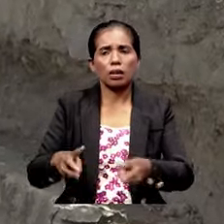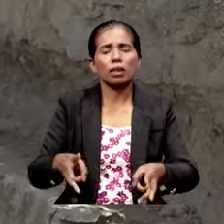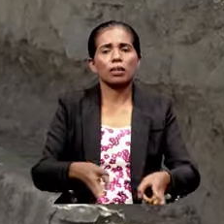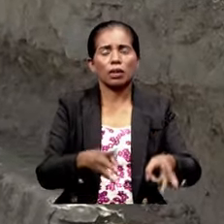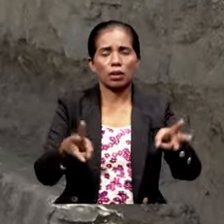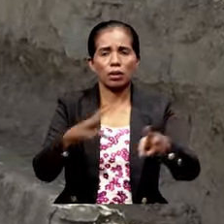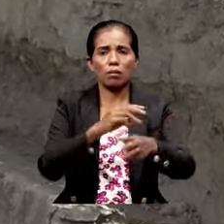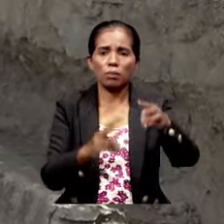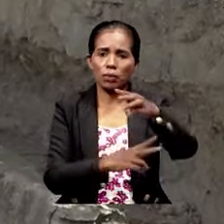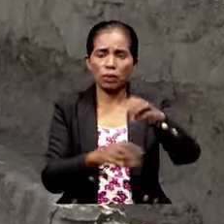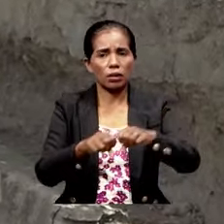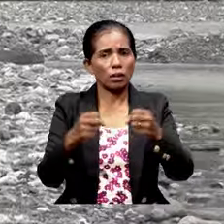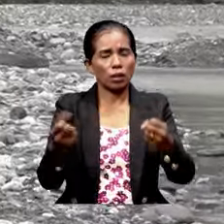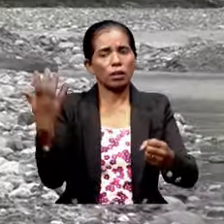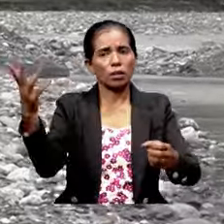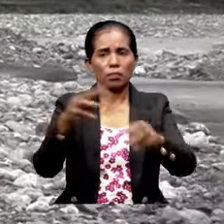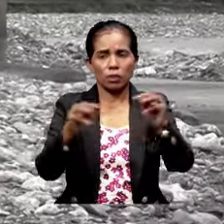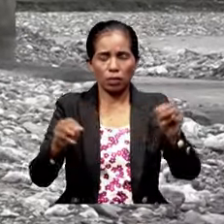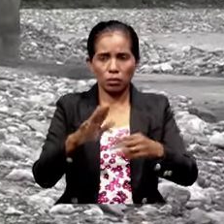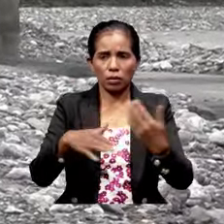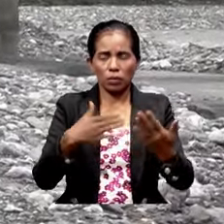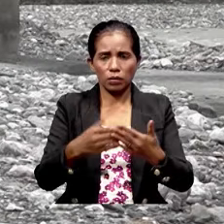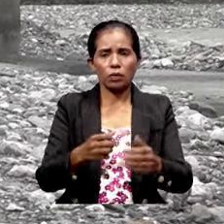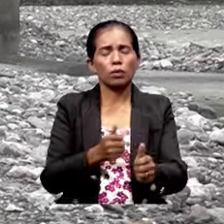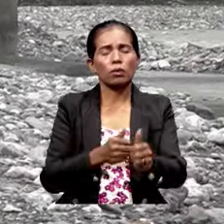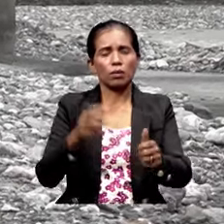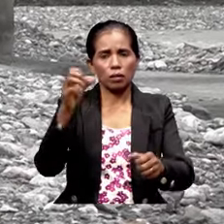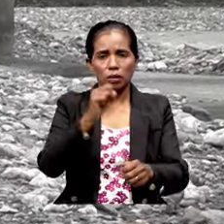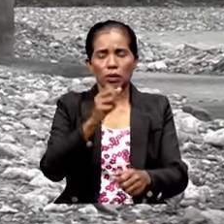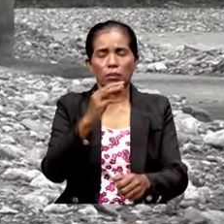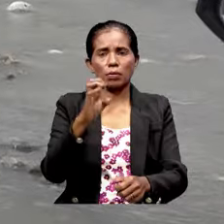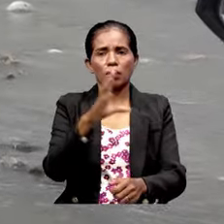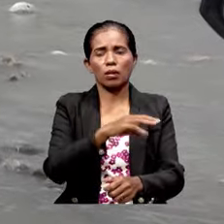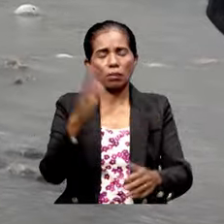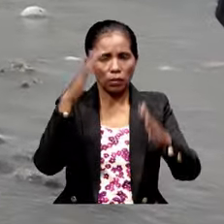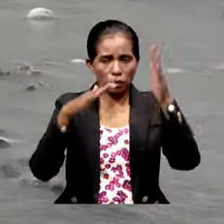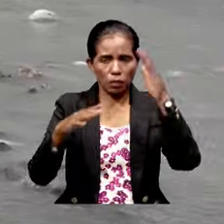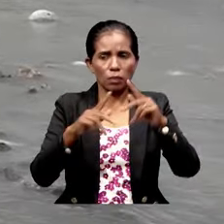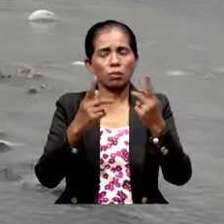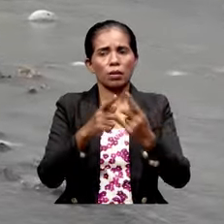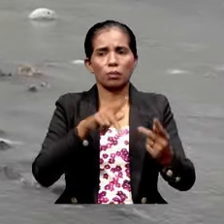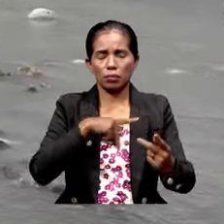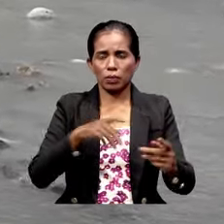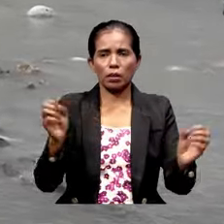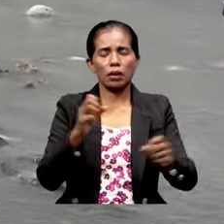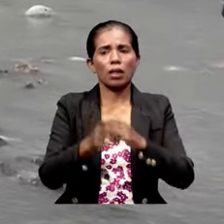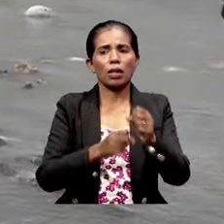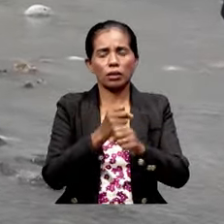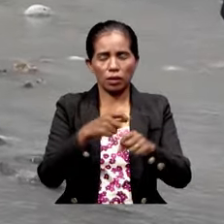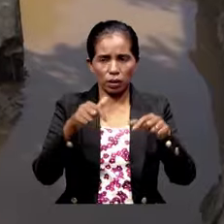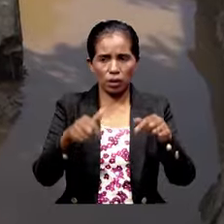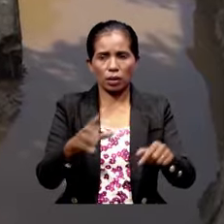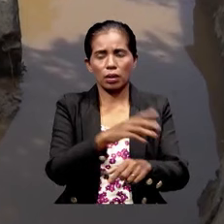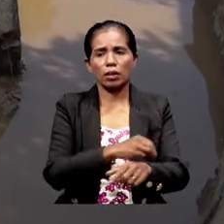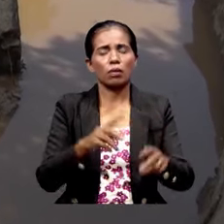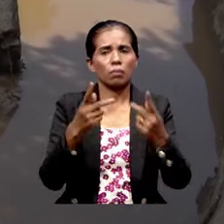hetang estraga iha município sira. Tir Samuel Marçal, problema hirak ne setor privado sira sela resolve iha tinang ne tama kapasidade